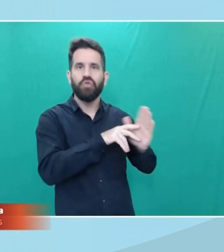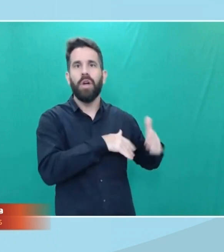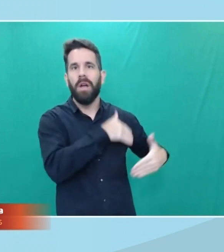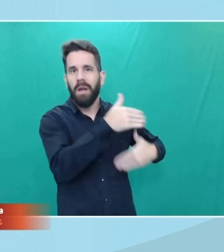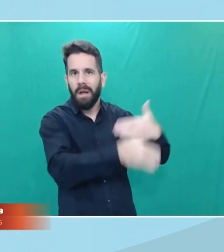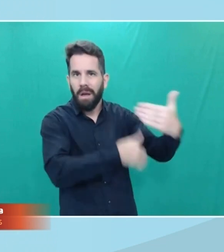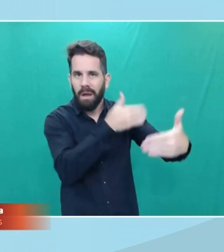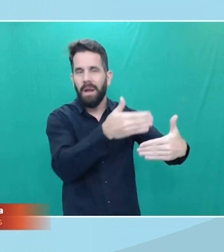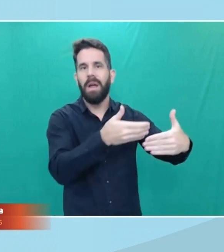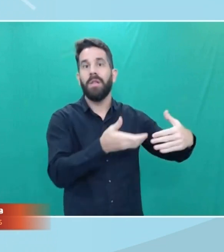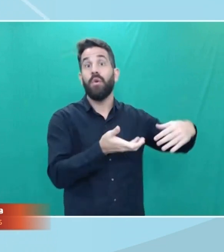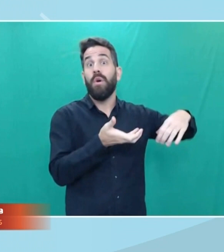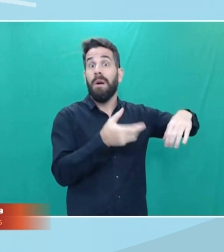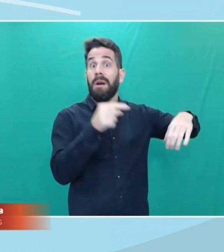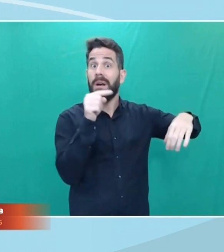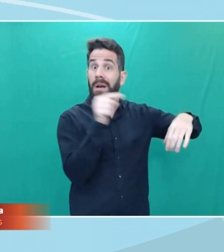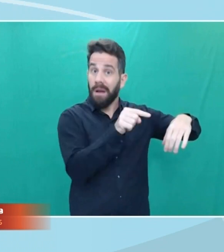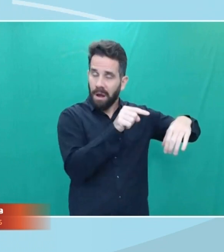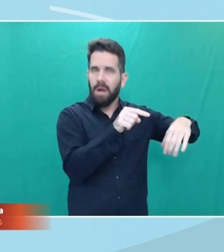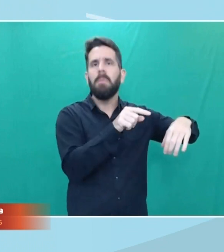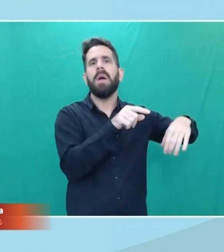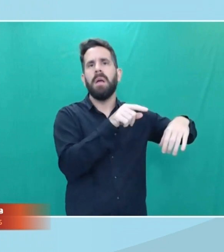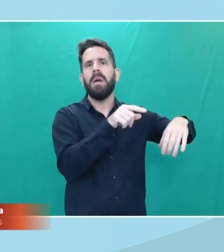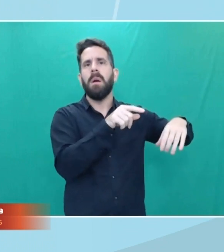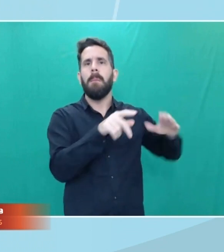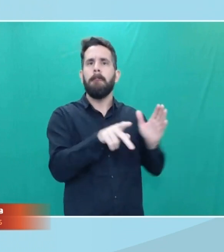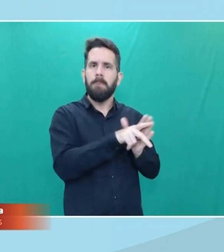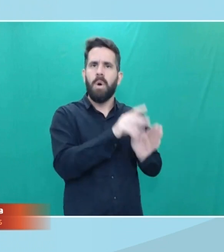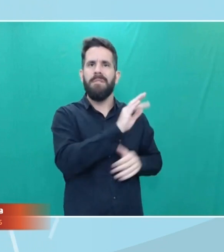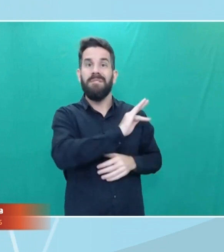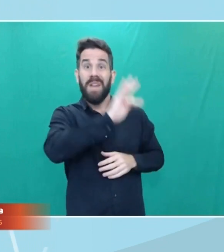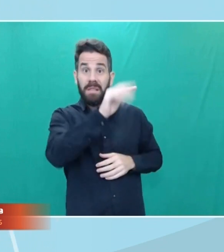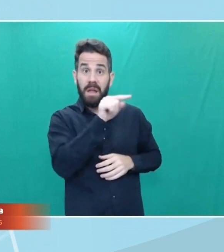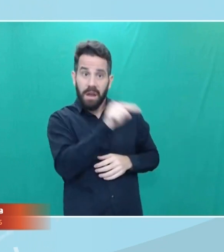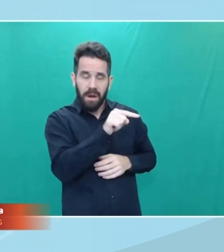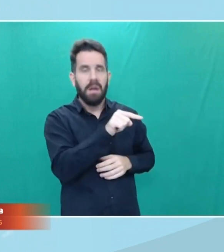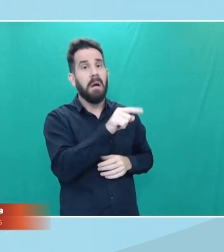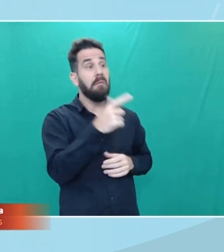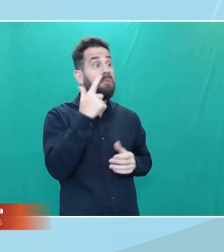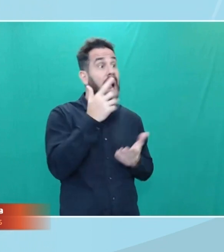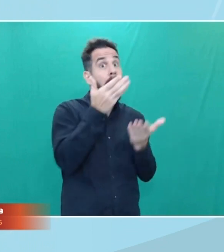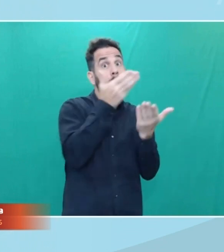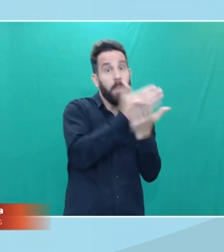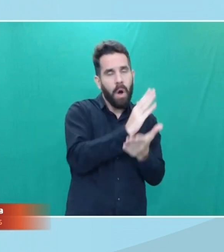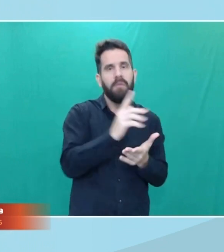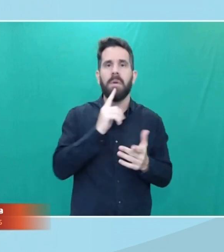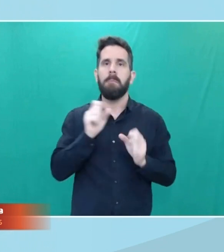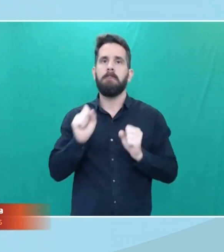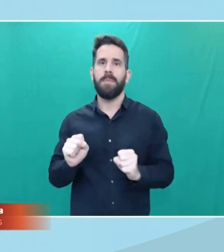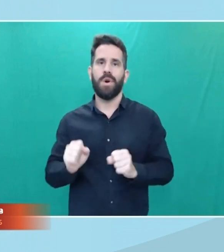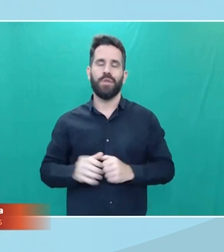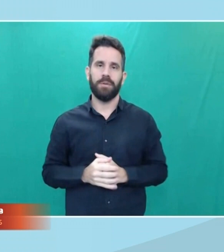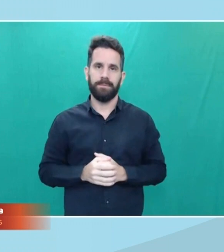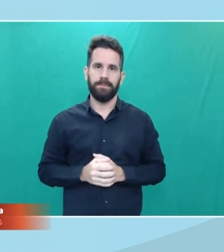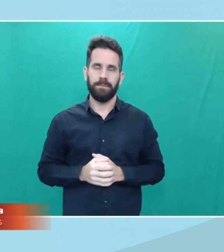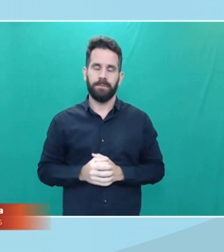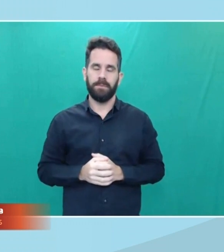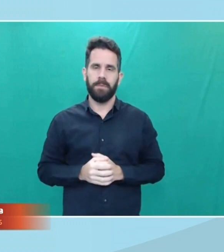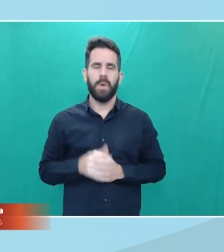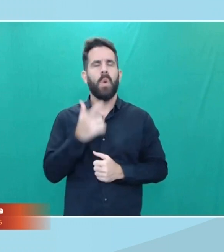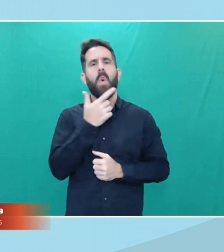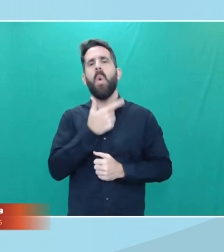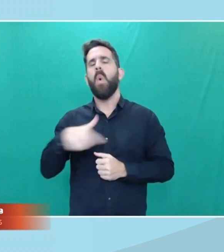na Câmara Federal. Agora a gente muda um pouco de assunto e vai falar sobre uma lei sancionada agora em janeiro,